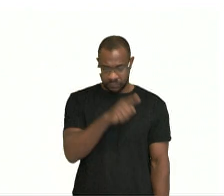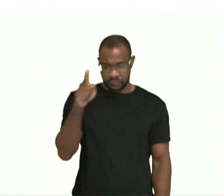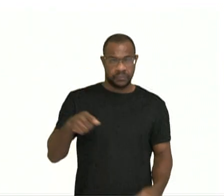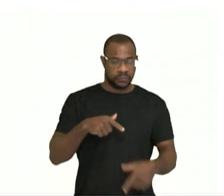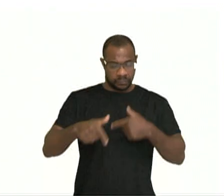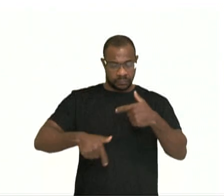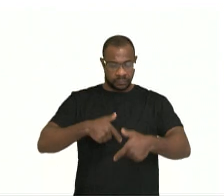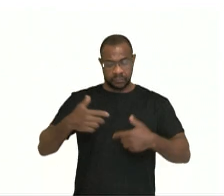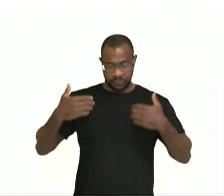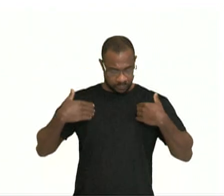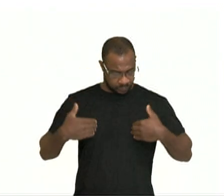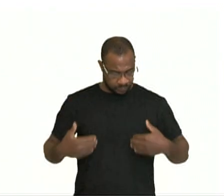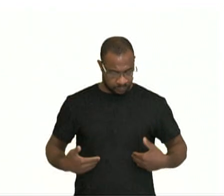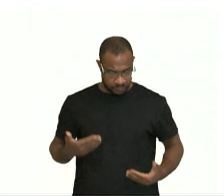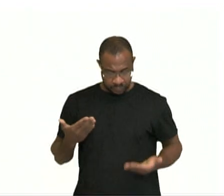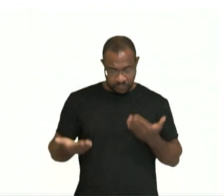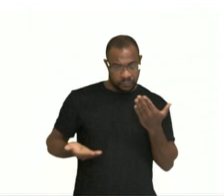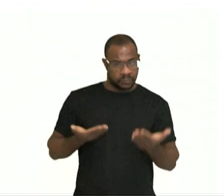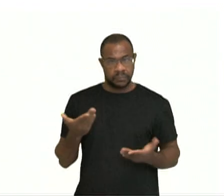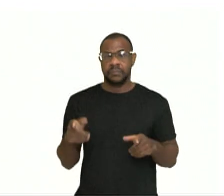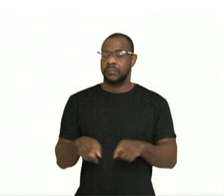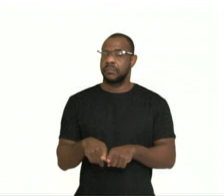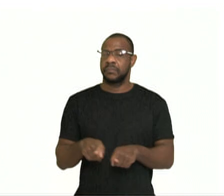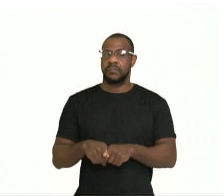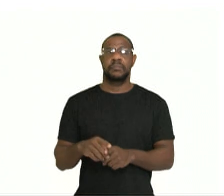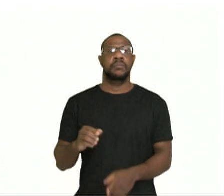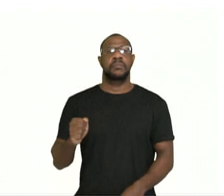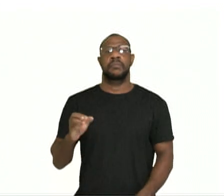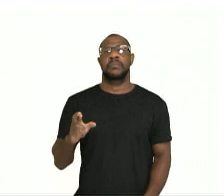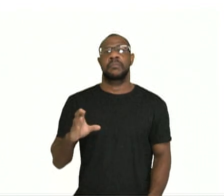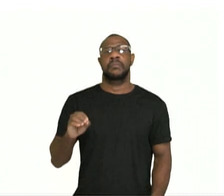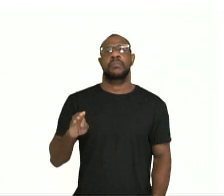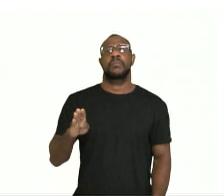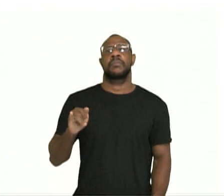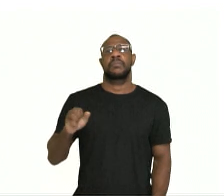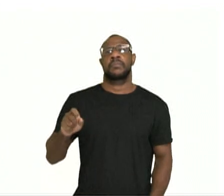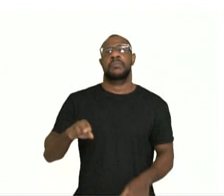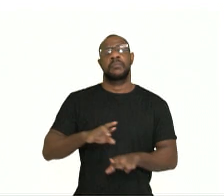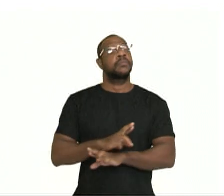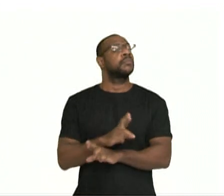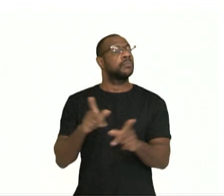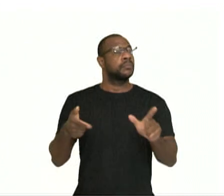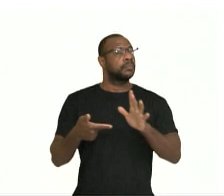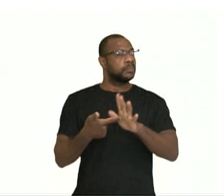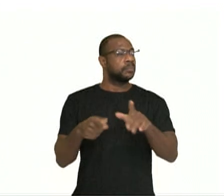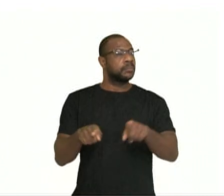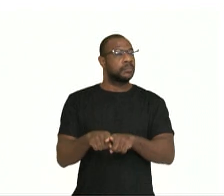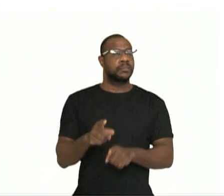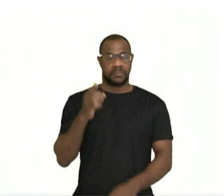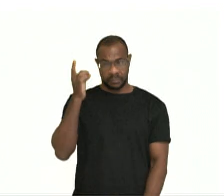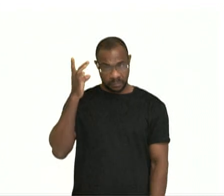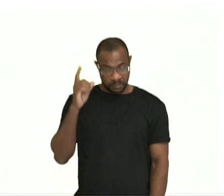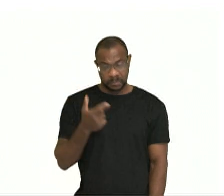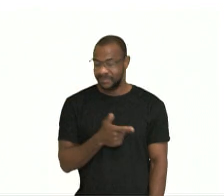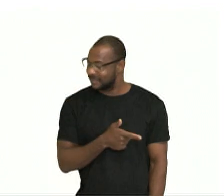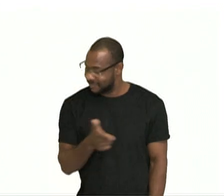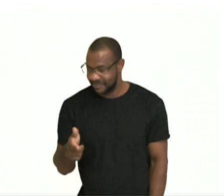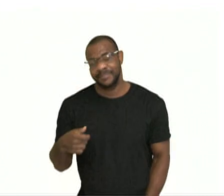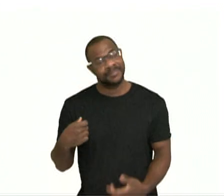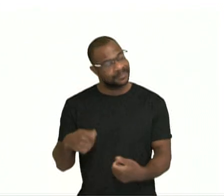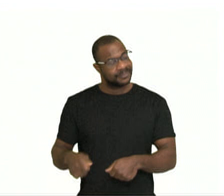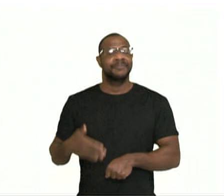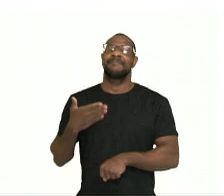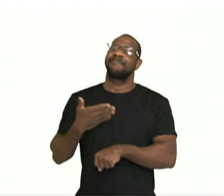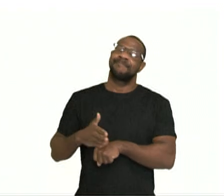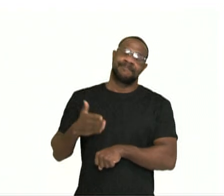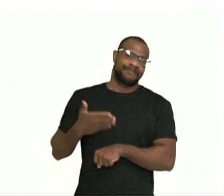corpo, equilíbrio, né? Acrobacias diferentes enquanto esse arco gira. Também não é fácil, precisa de